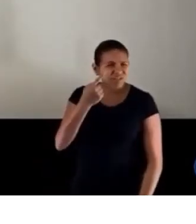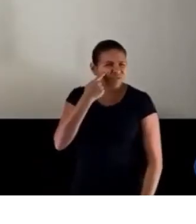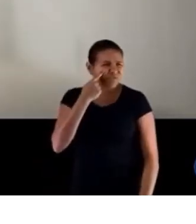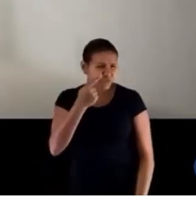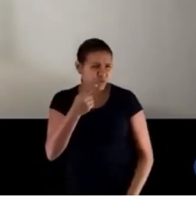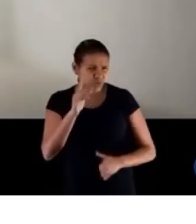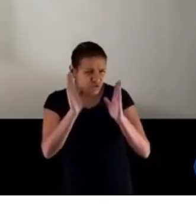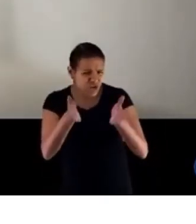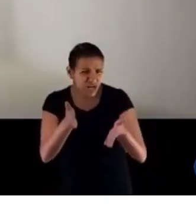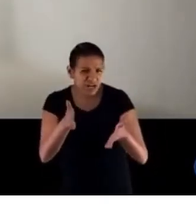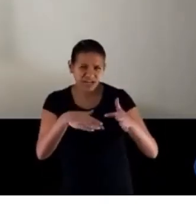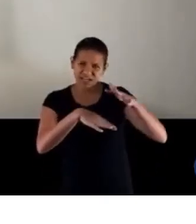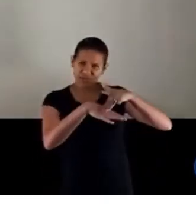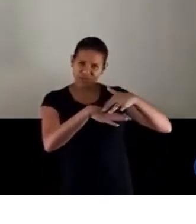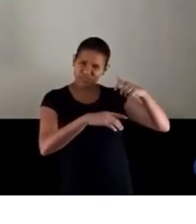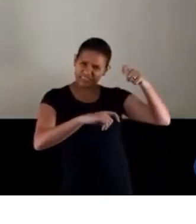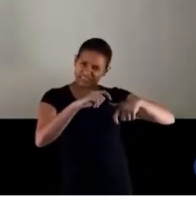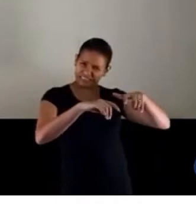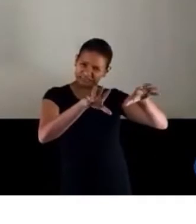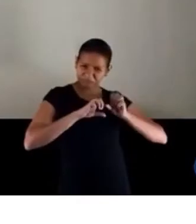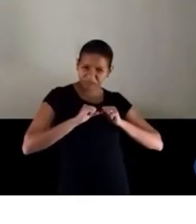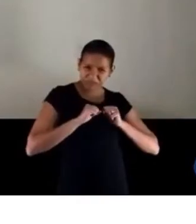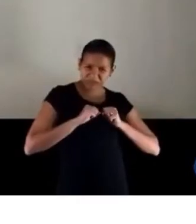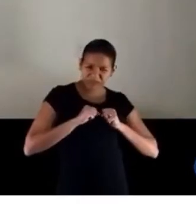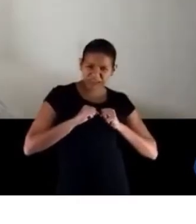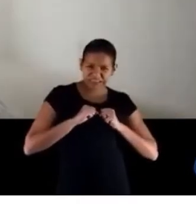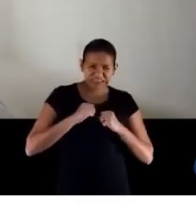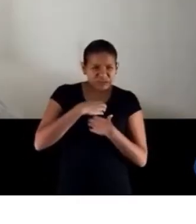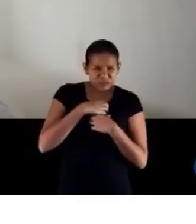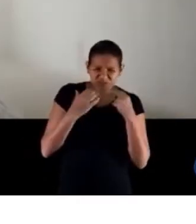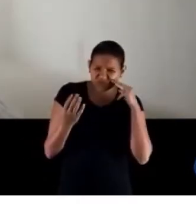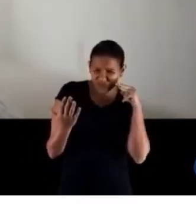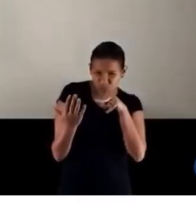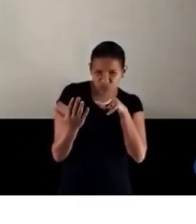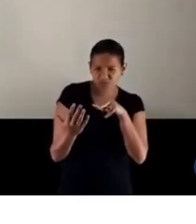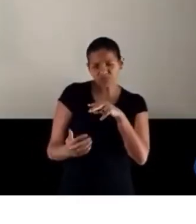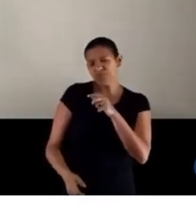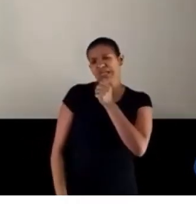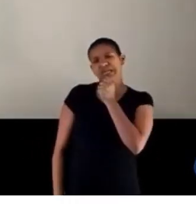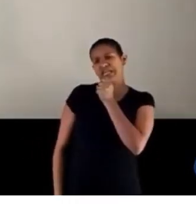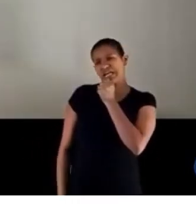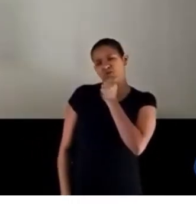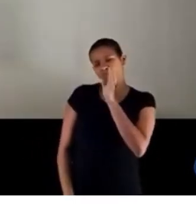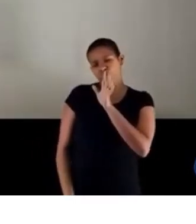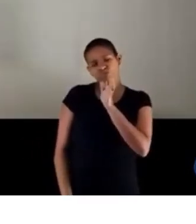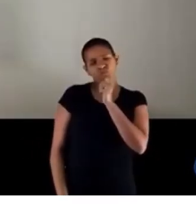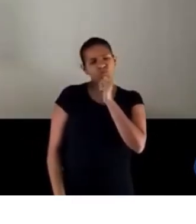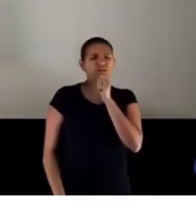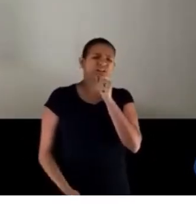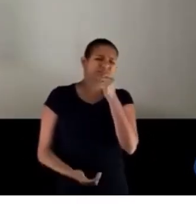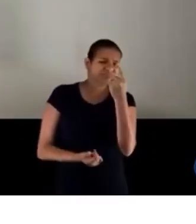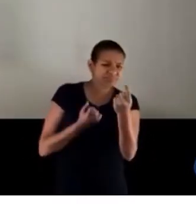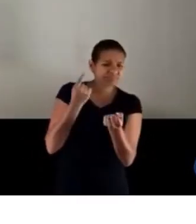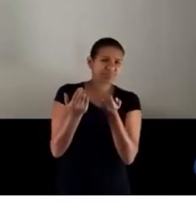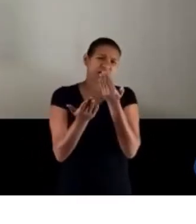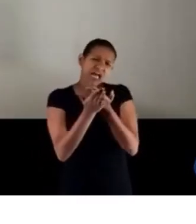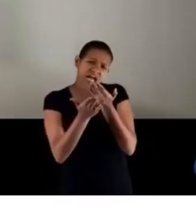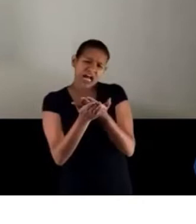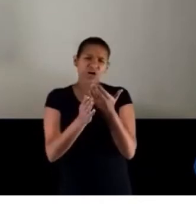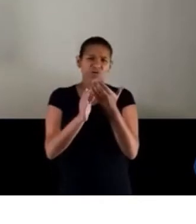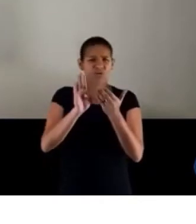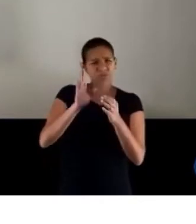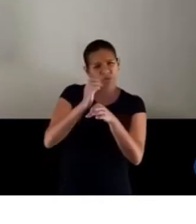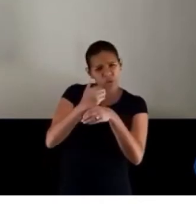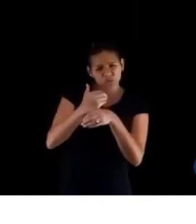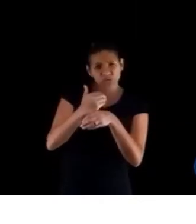Você já viu os sintomas de algumas infecções sexualmente transmissíveis? Não, também não. Assim, uma vez ou outra em acho